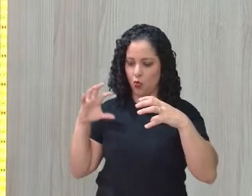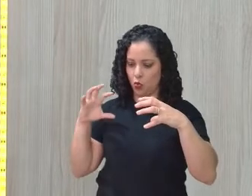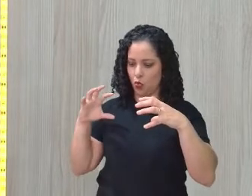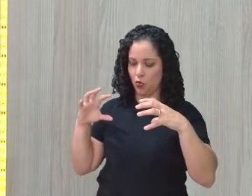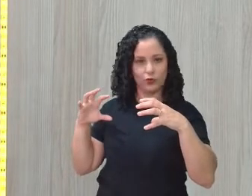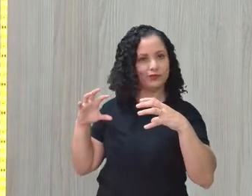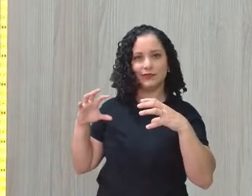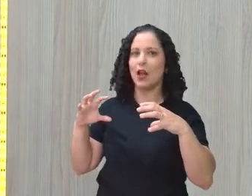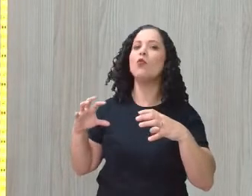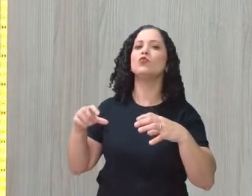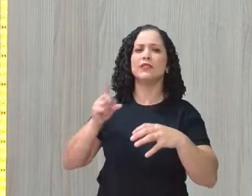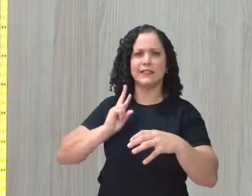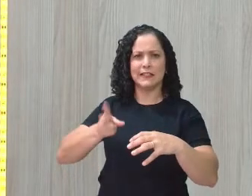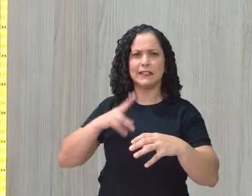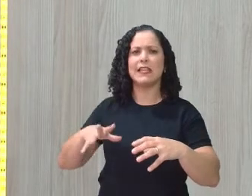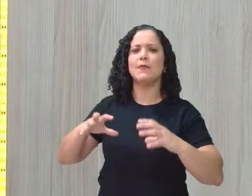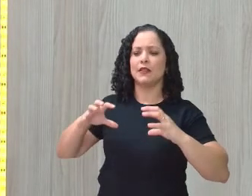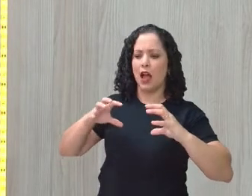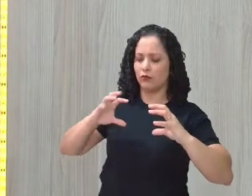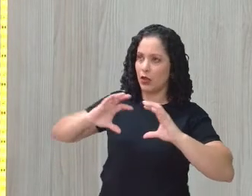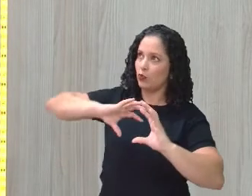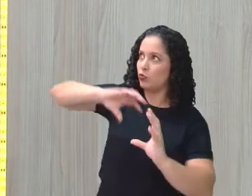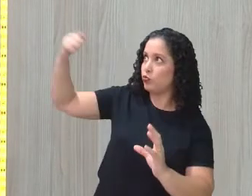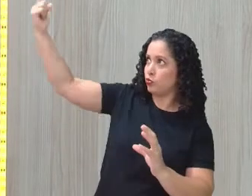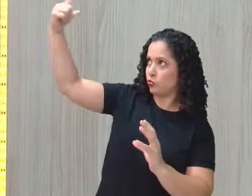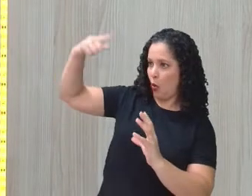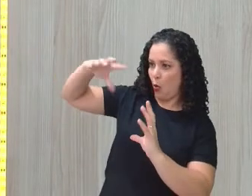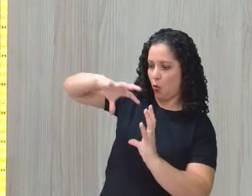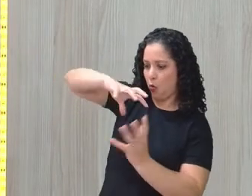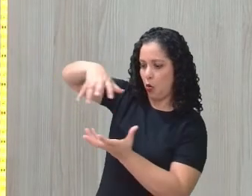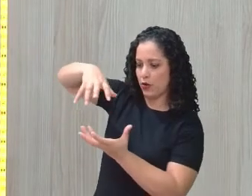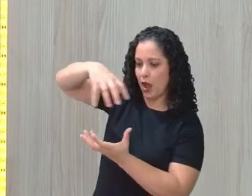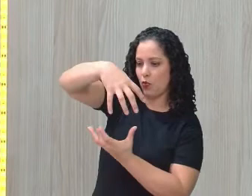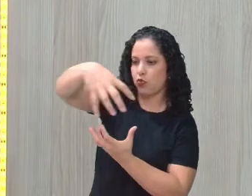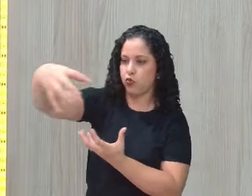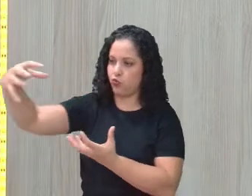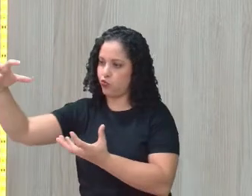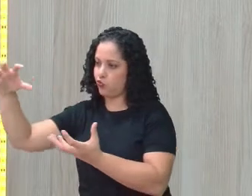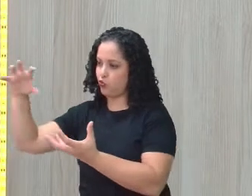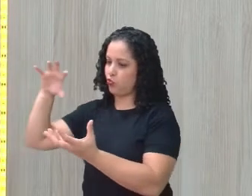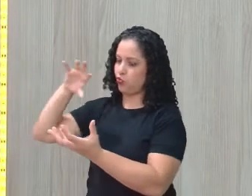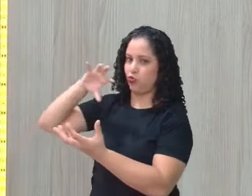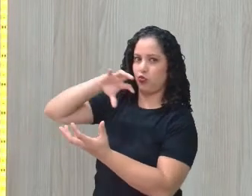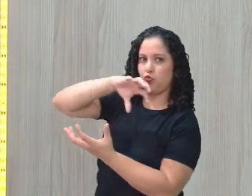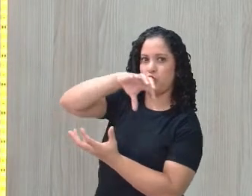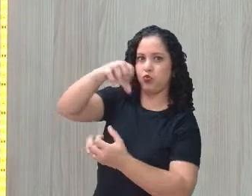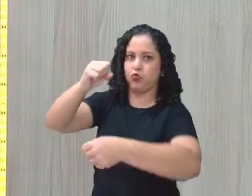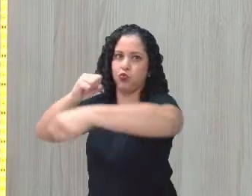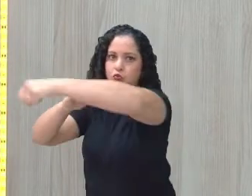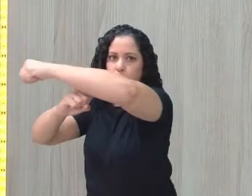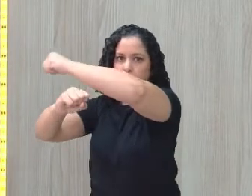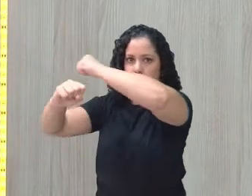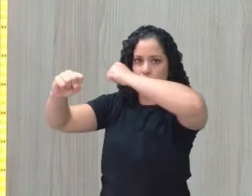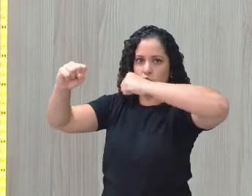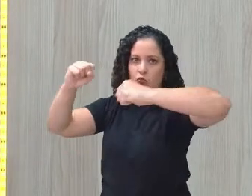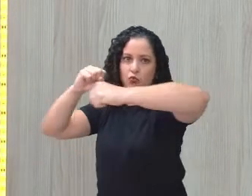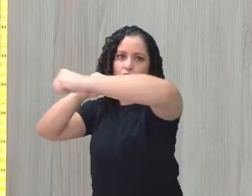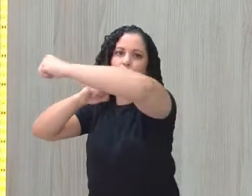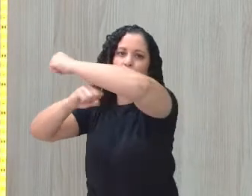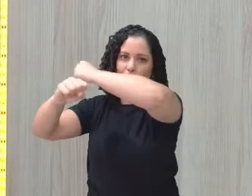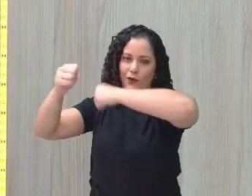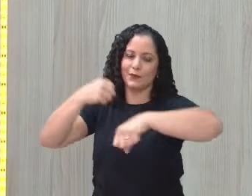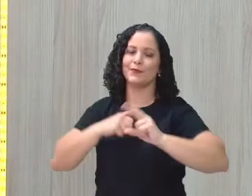constante movimento e realizando vários tipos de movimentos, né, professora, que vamos estudar especificamente hoje